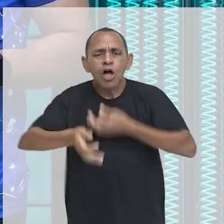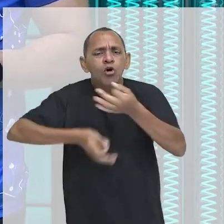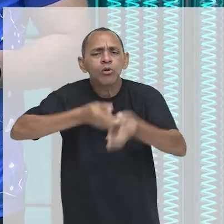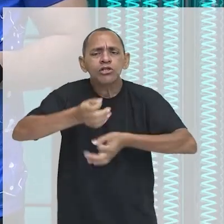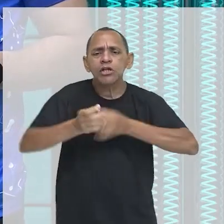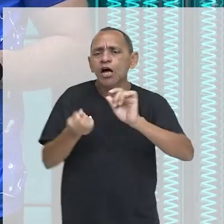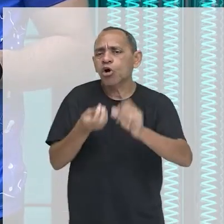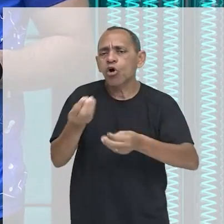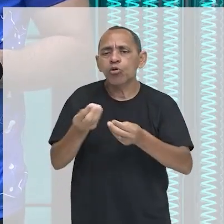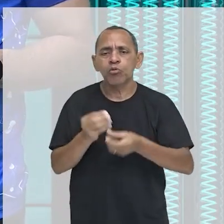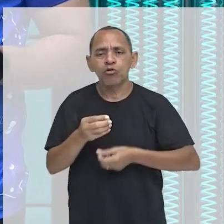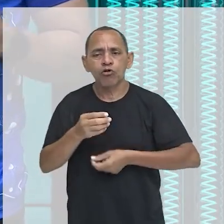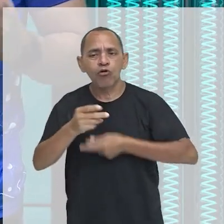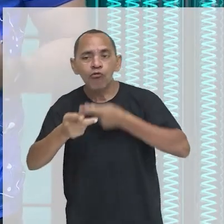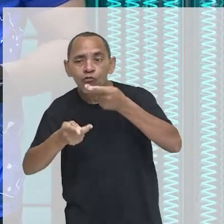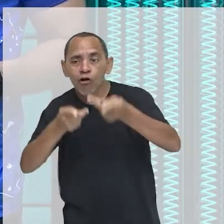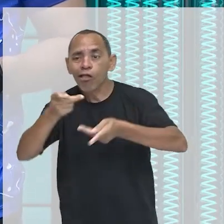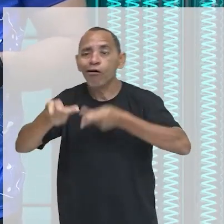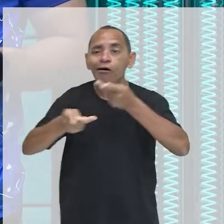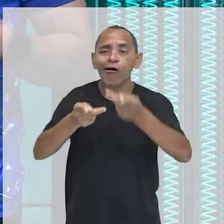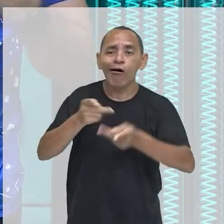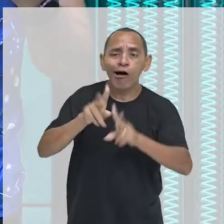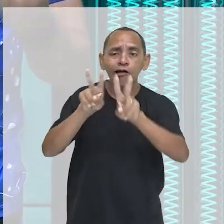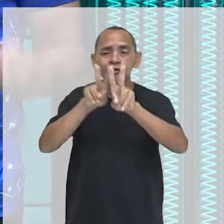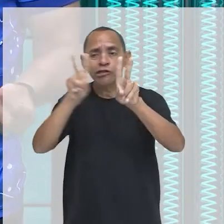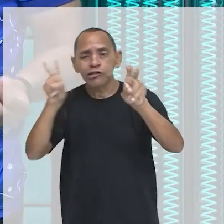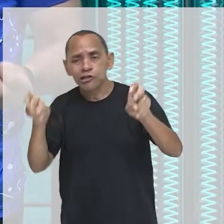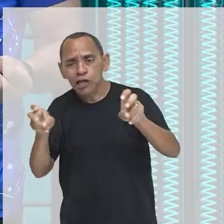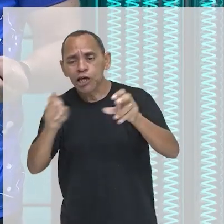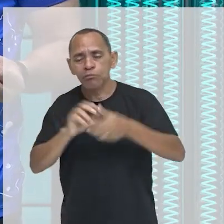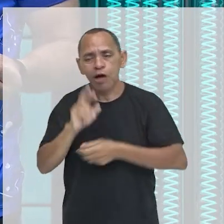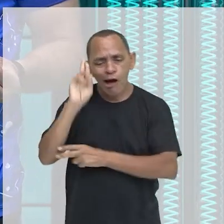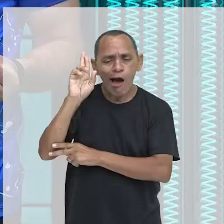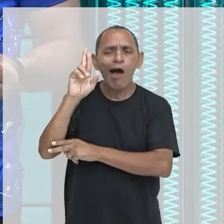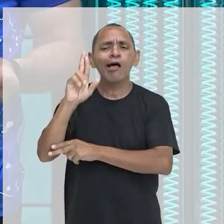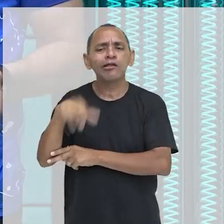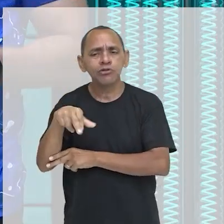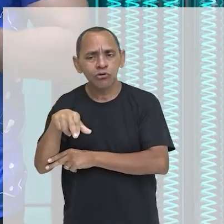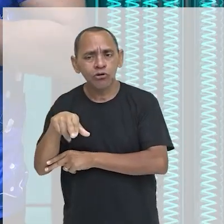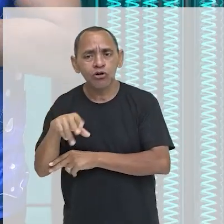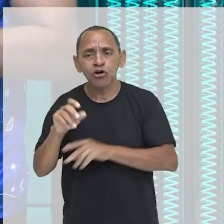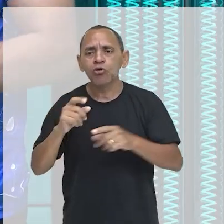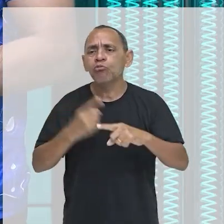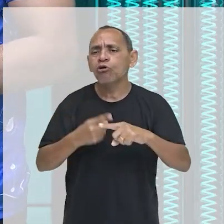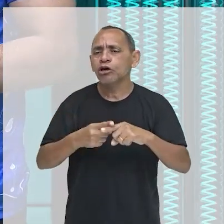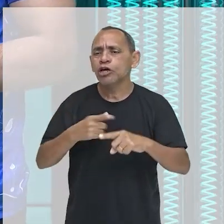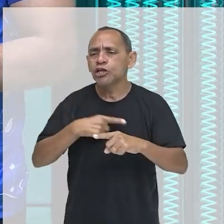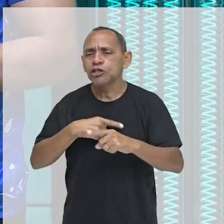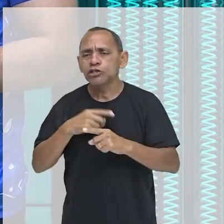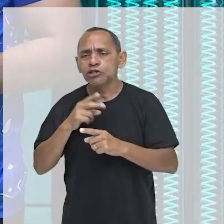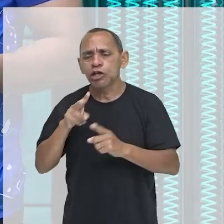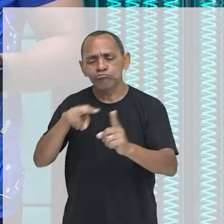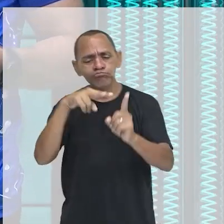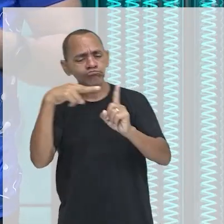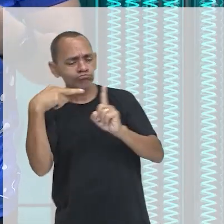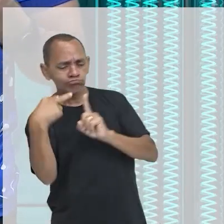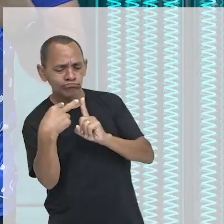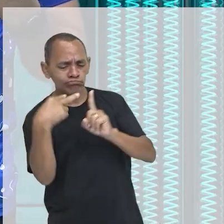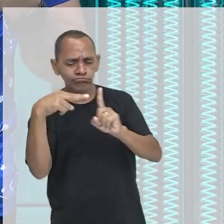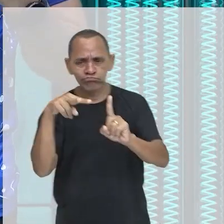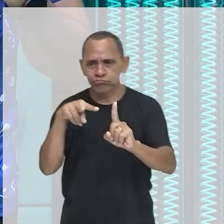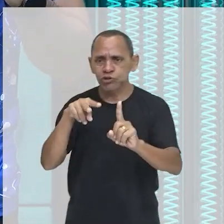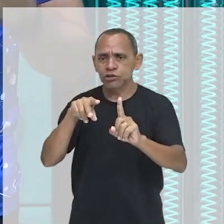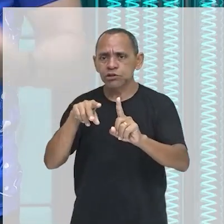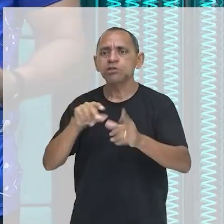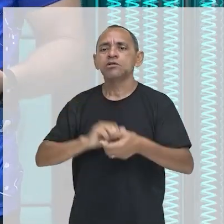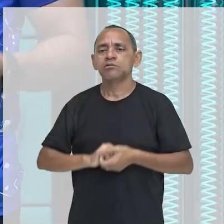É falar sobre algo, né? As razões por que você tem esse ponto de vista, e você só pode defender esse ponto de vista se